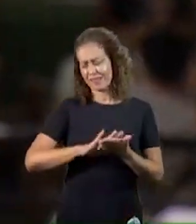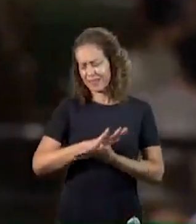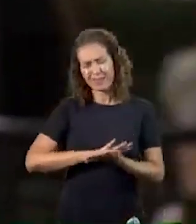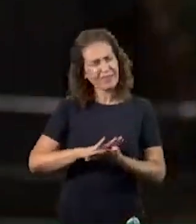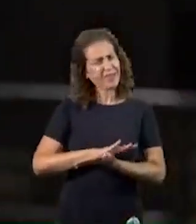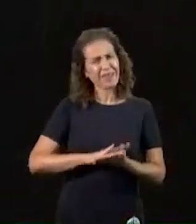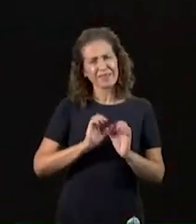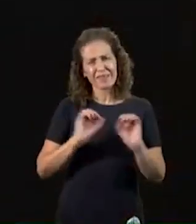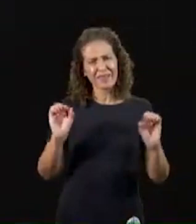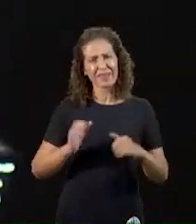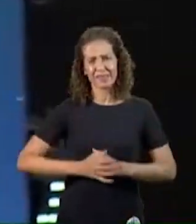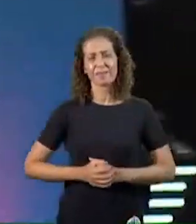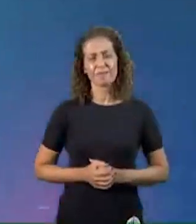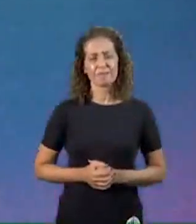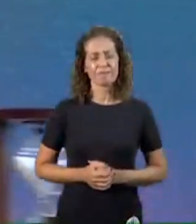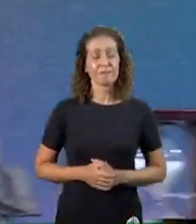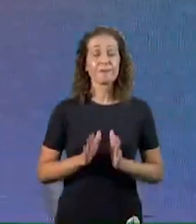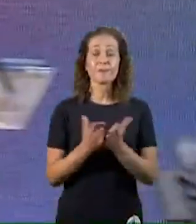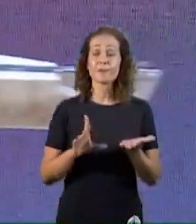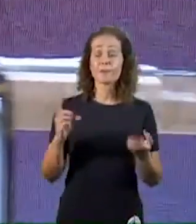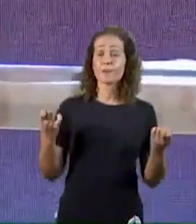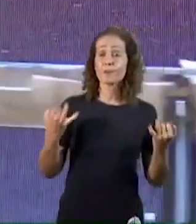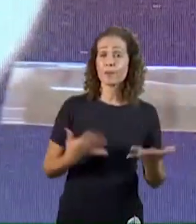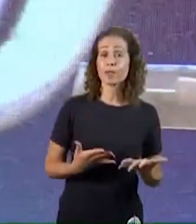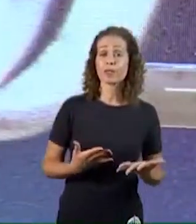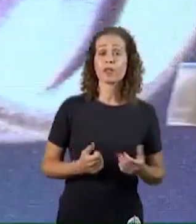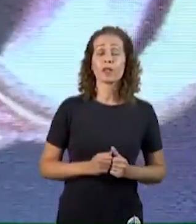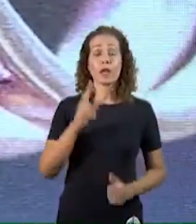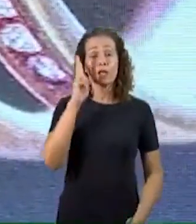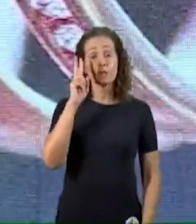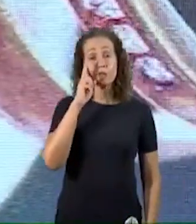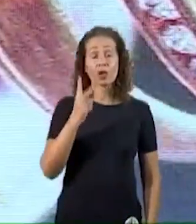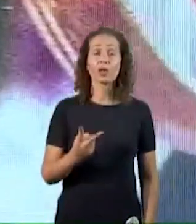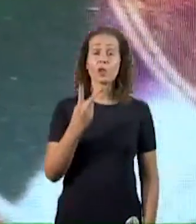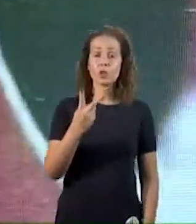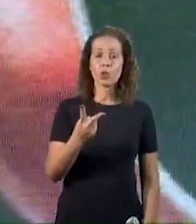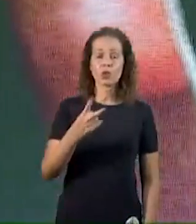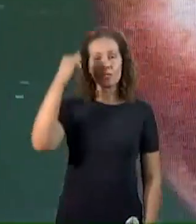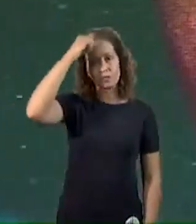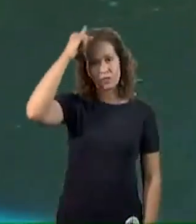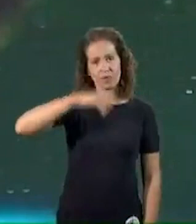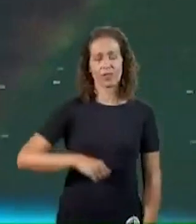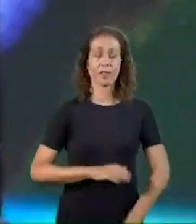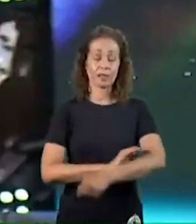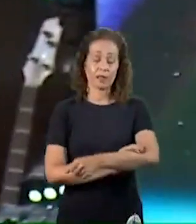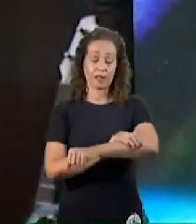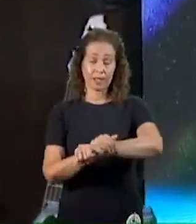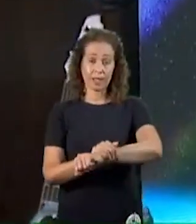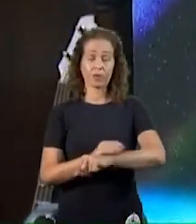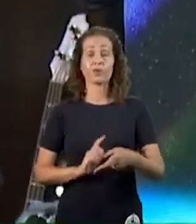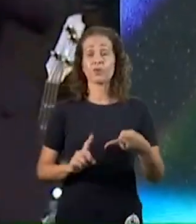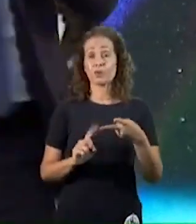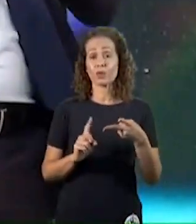Nada. Luta, gente, a Bíblia conta a história de 2 idiotas. Um chamado Esaú, outro chamado Jacó. Os dois, um